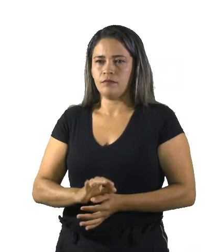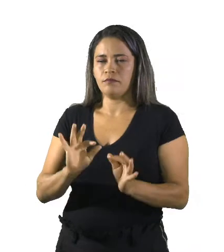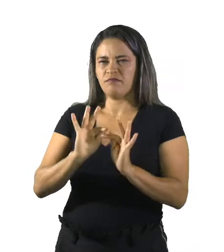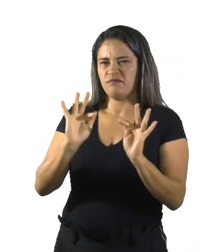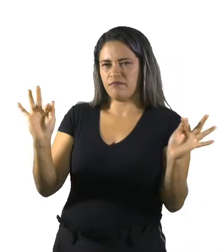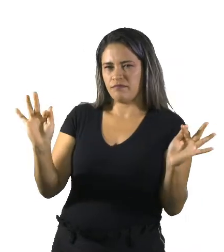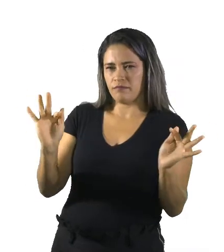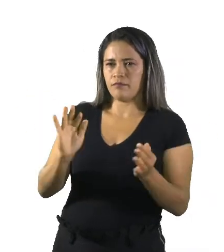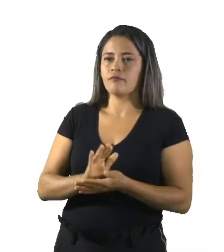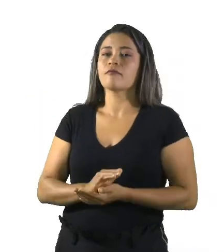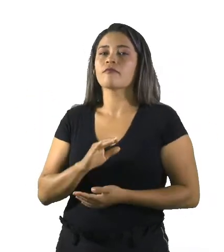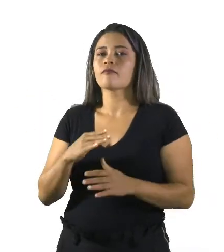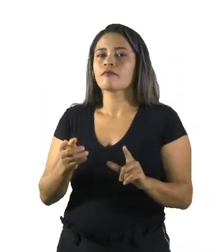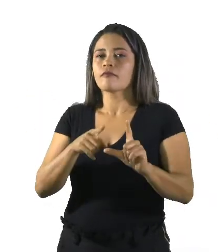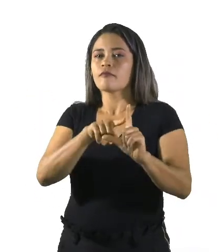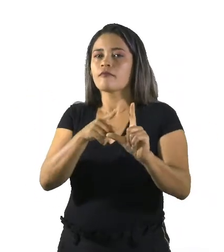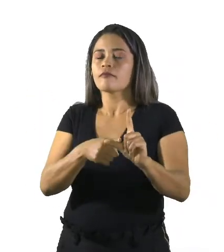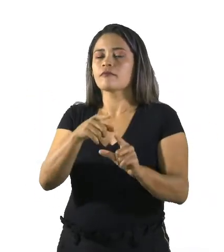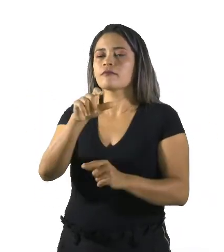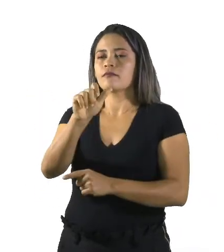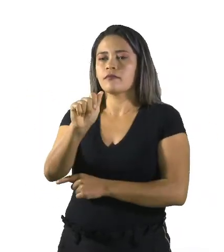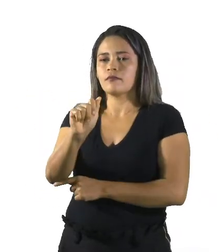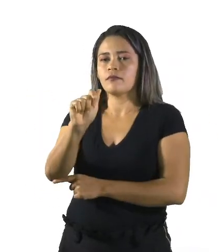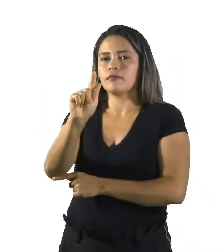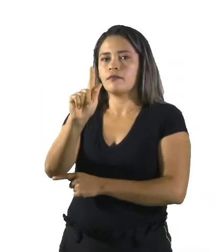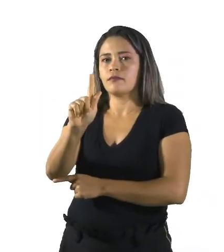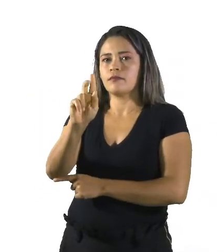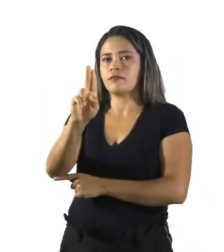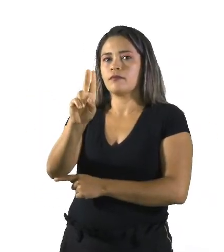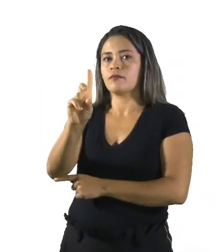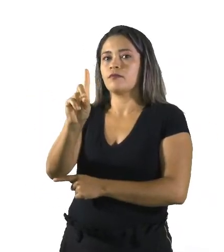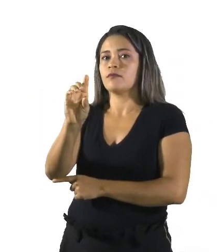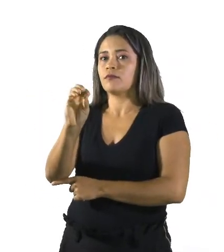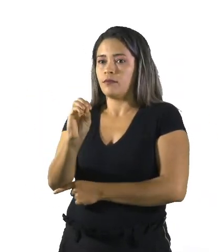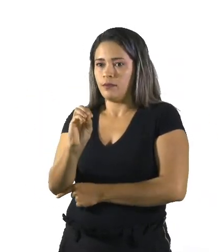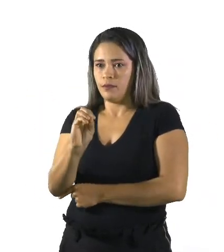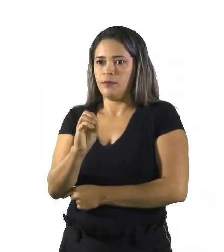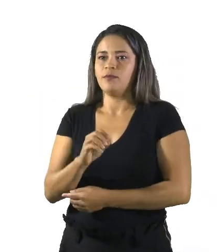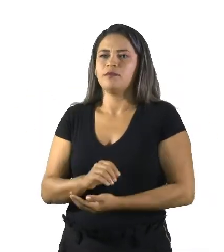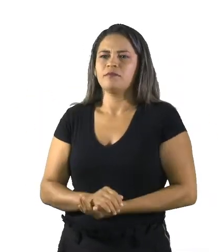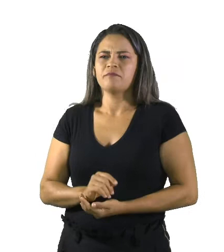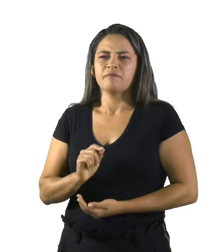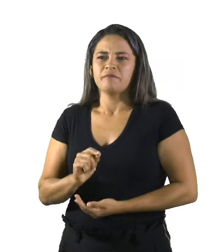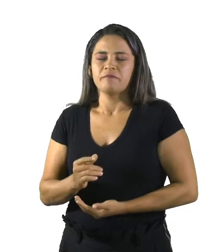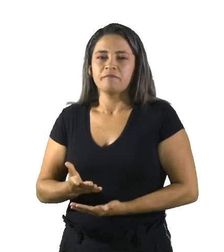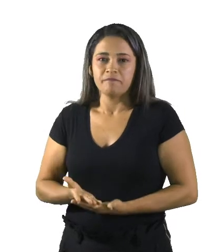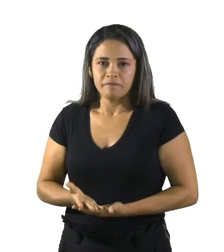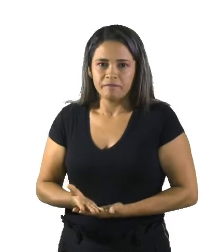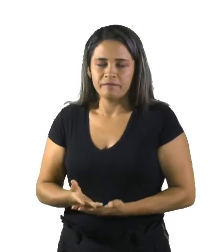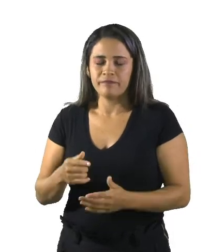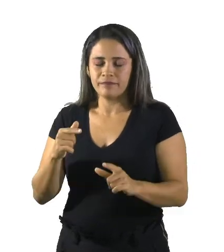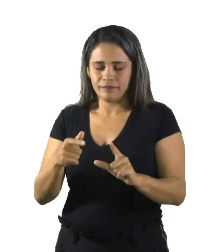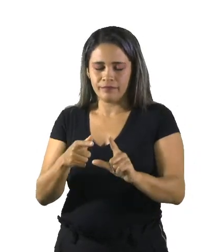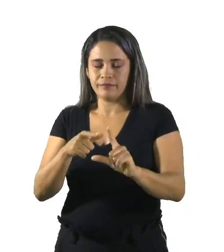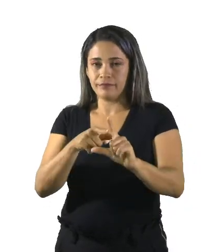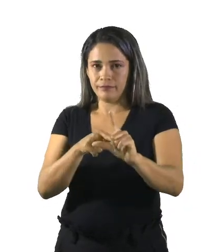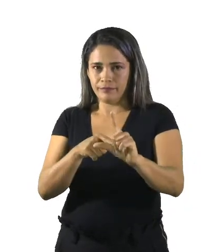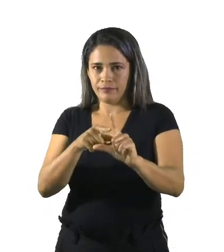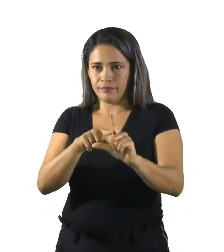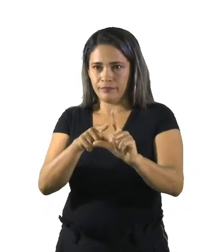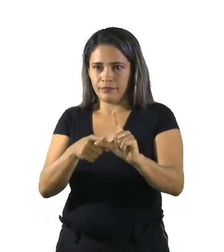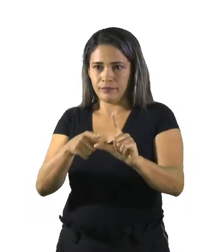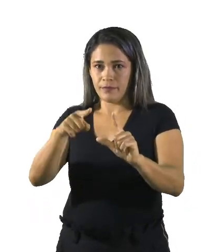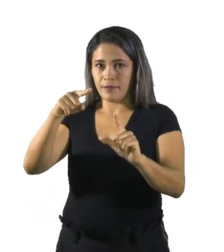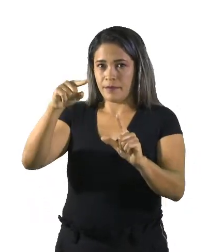primeira, ângulo agudo. O que é isso, professor? Não sei. O ângulo agudo é aquele que mede menos de